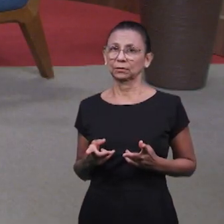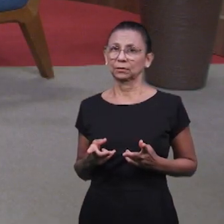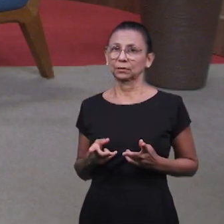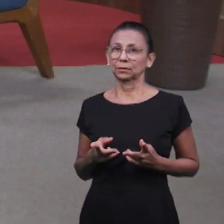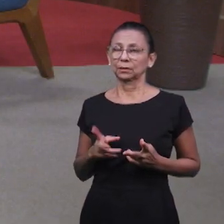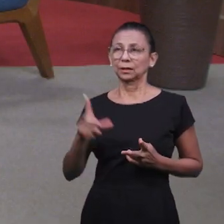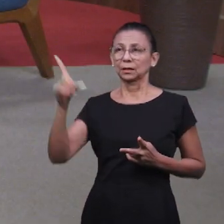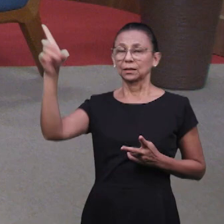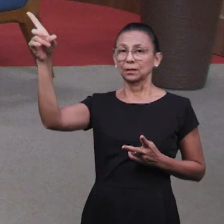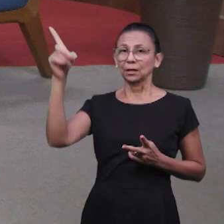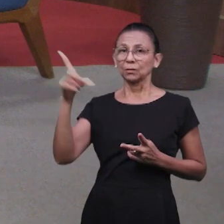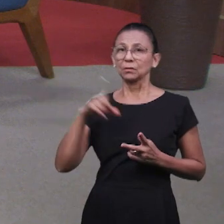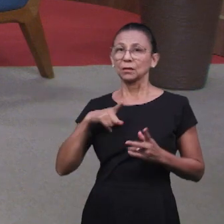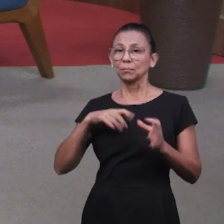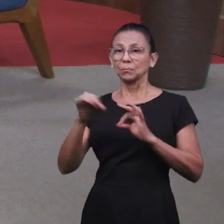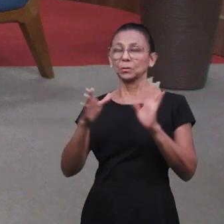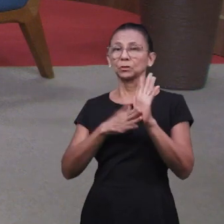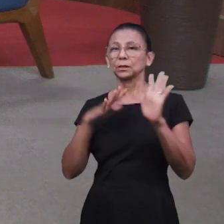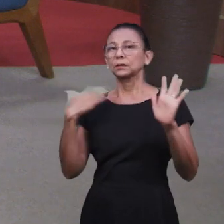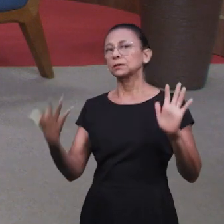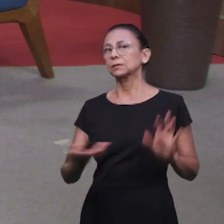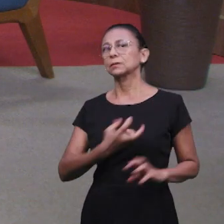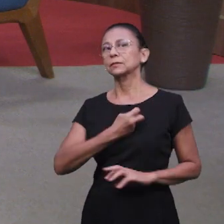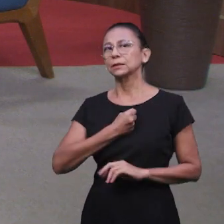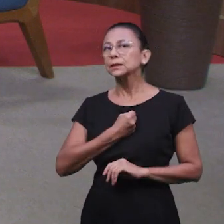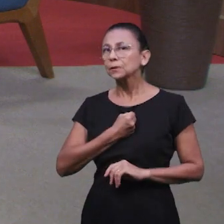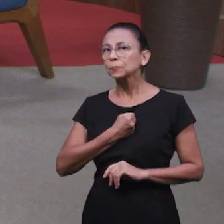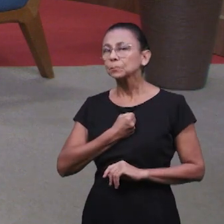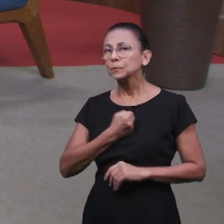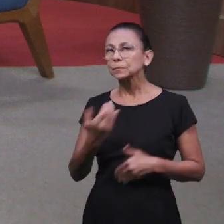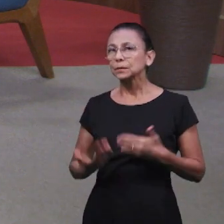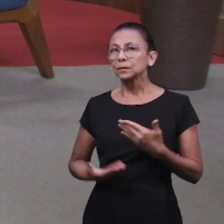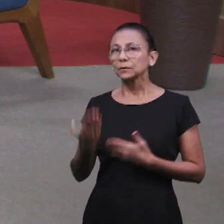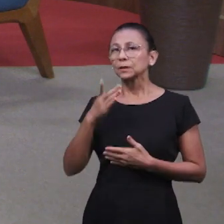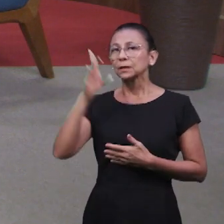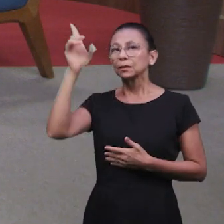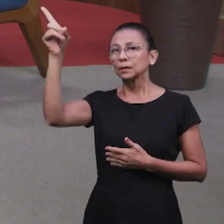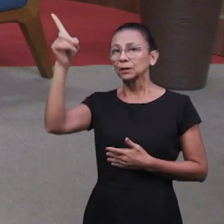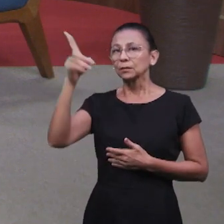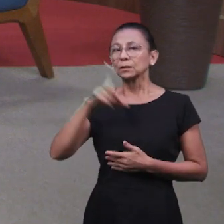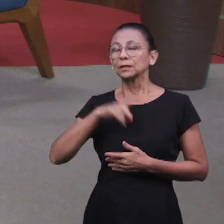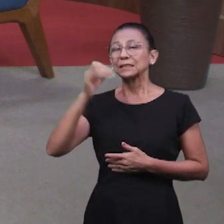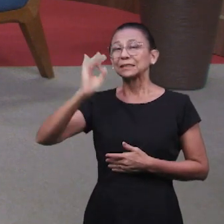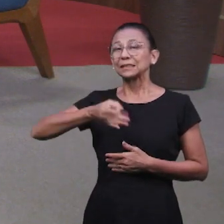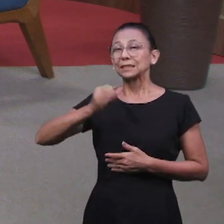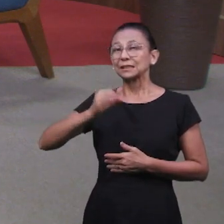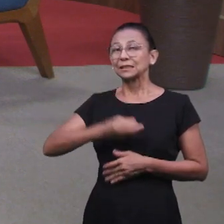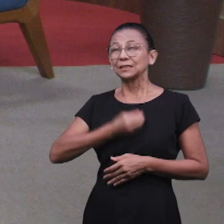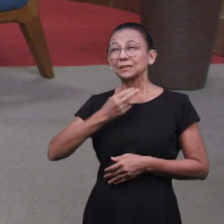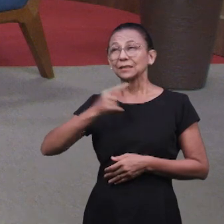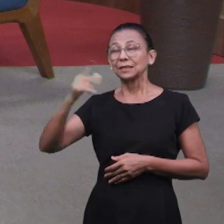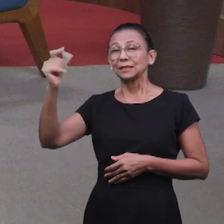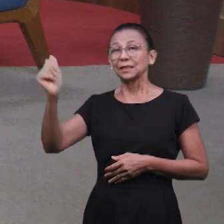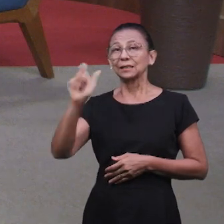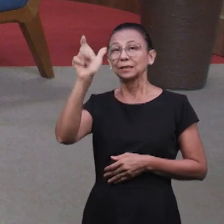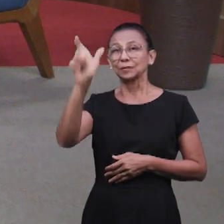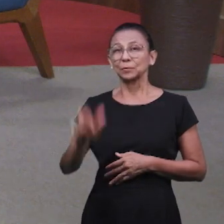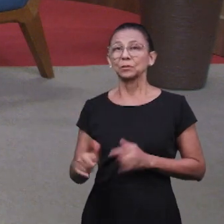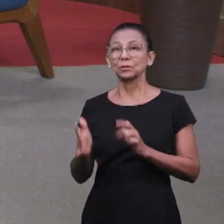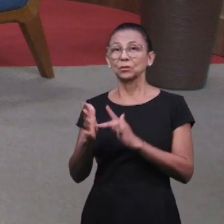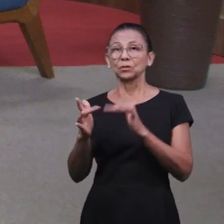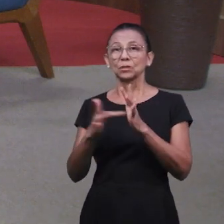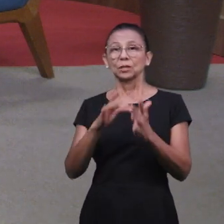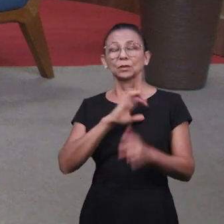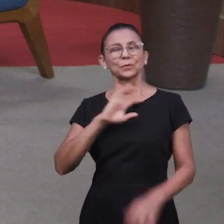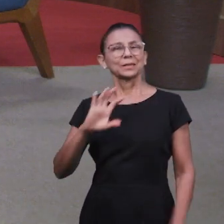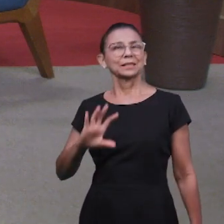todas as coisas que podemos viver, estar na presença do Senhor e ter a certeza da vida eterna através da salvação em Cristo